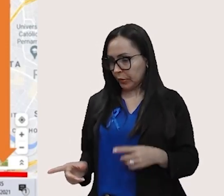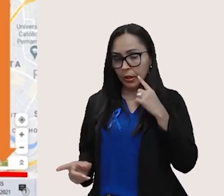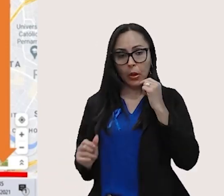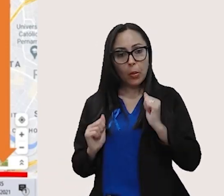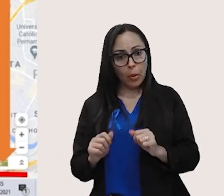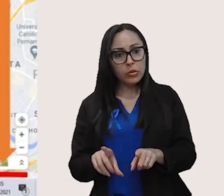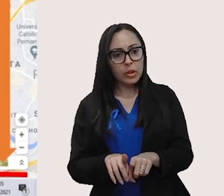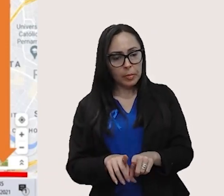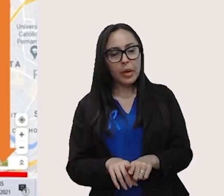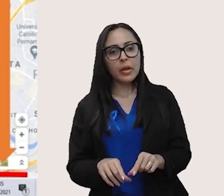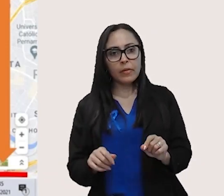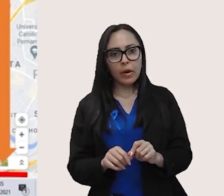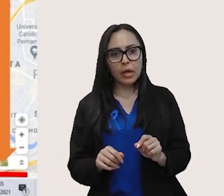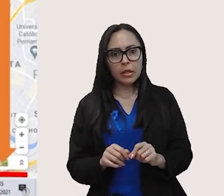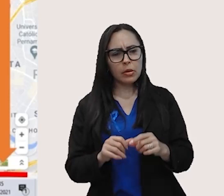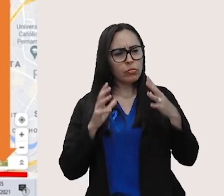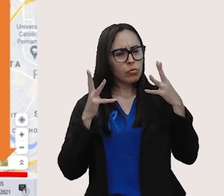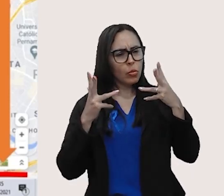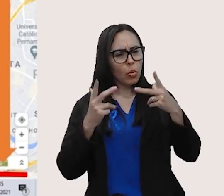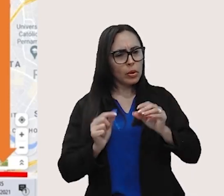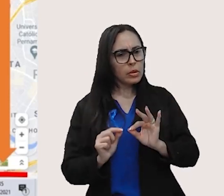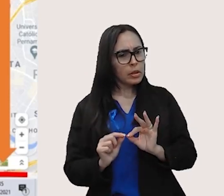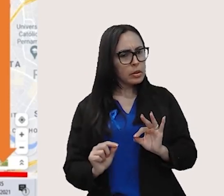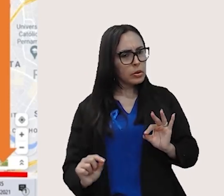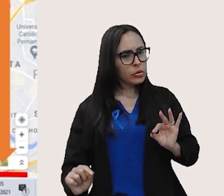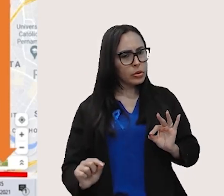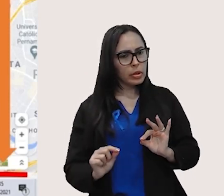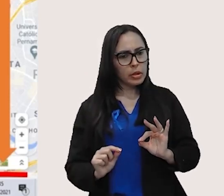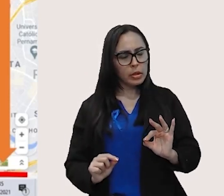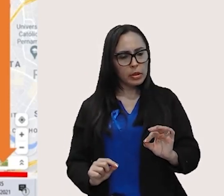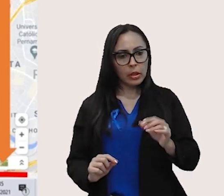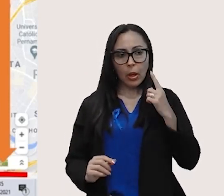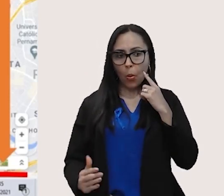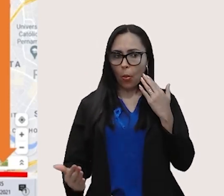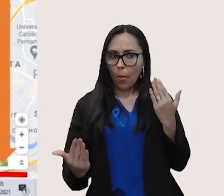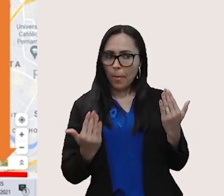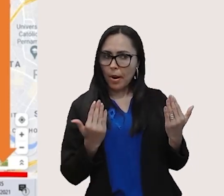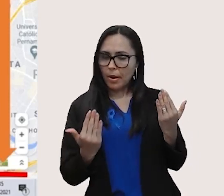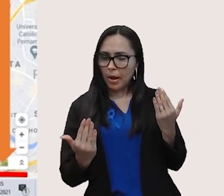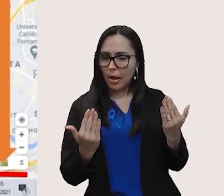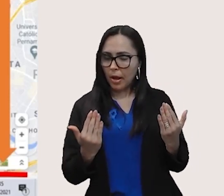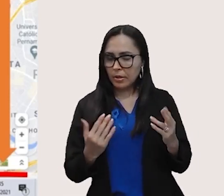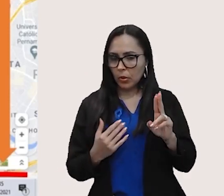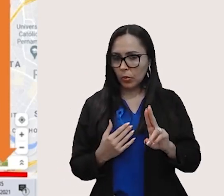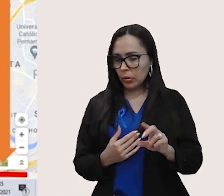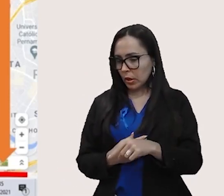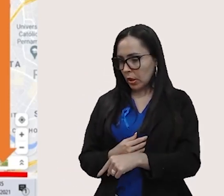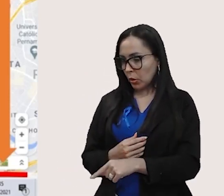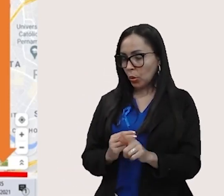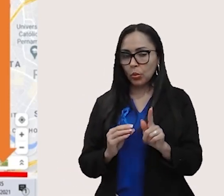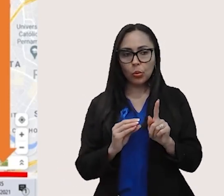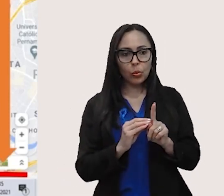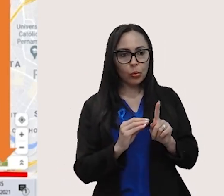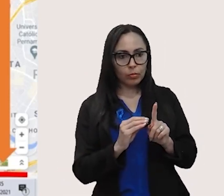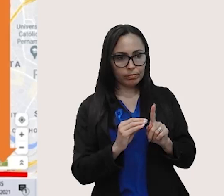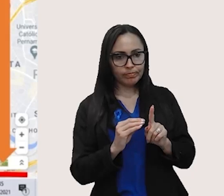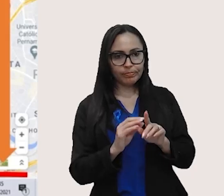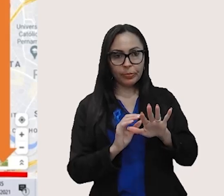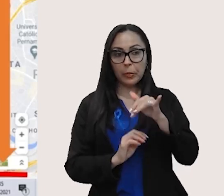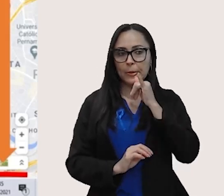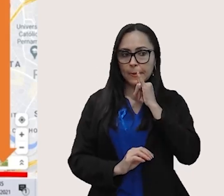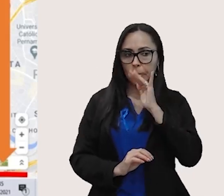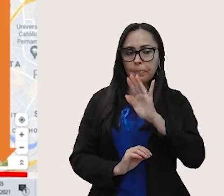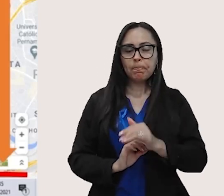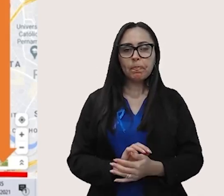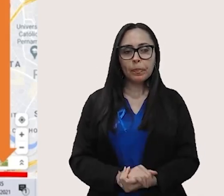posso também fazer projeção de distância, utilizando essa comparação aí, lá no Google Maps, por exemplo. Olha